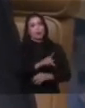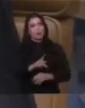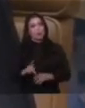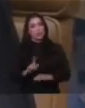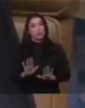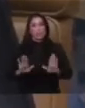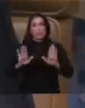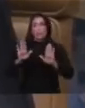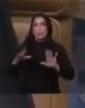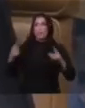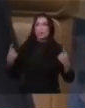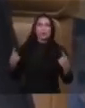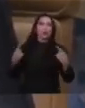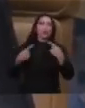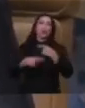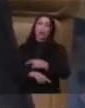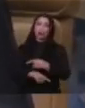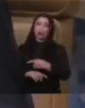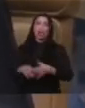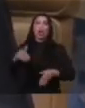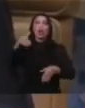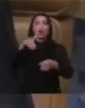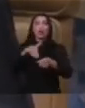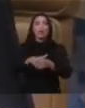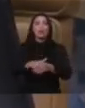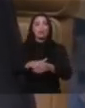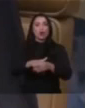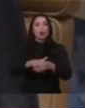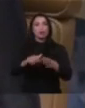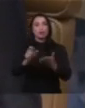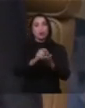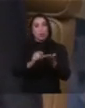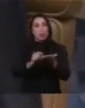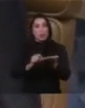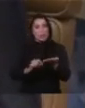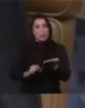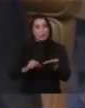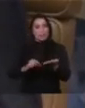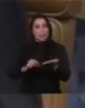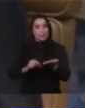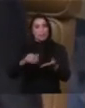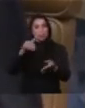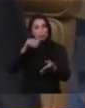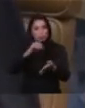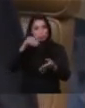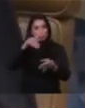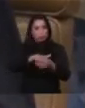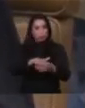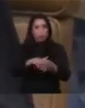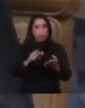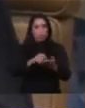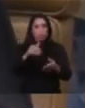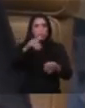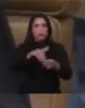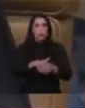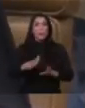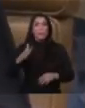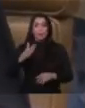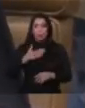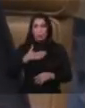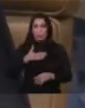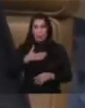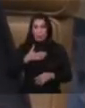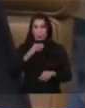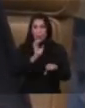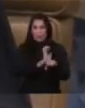sou contra a volta do voto impresso, porque no meu estado, por duas vezes, venci